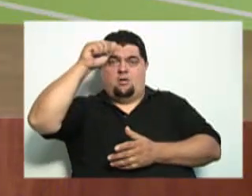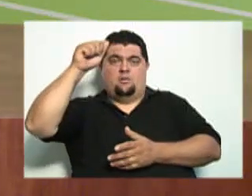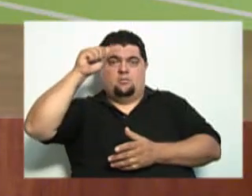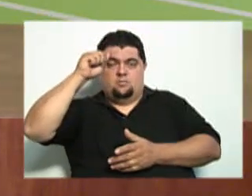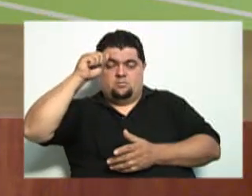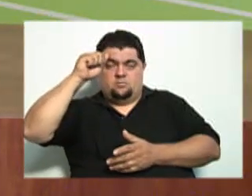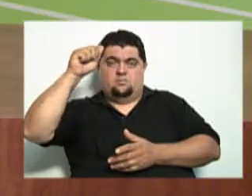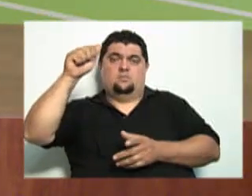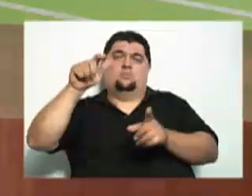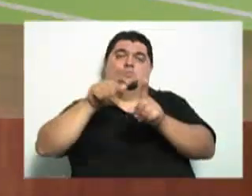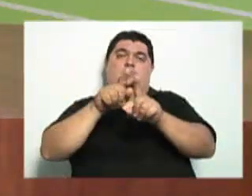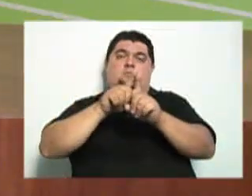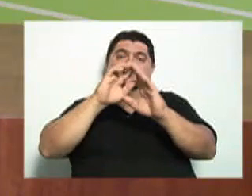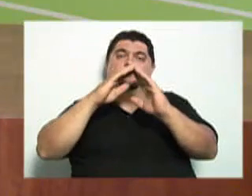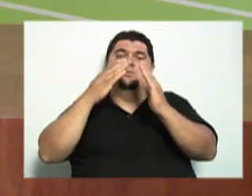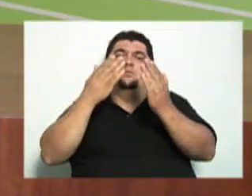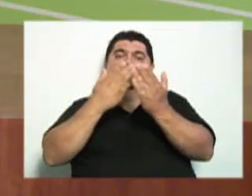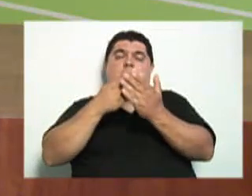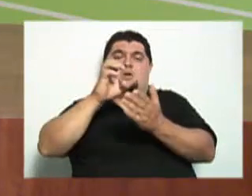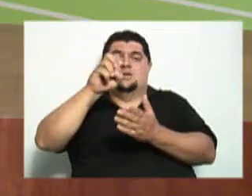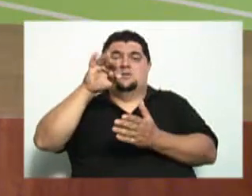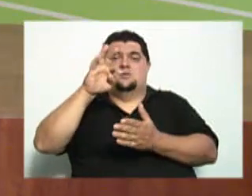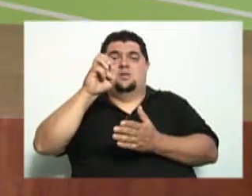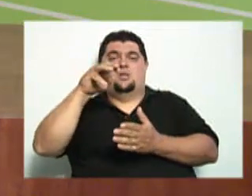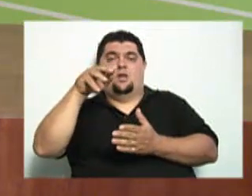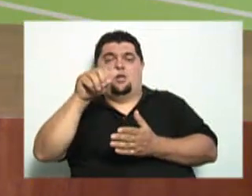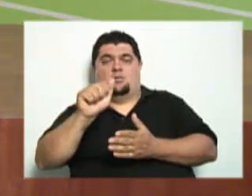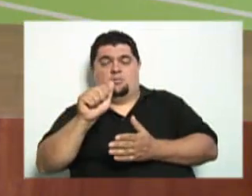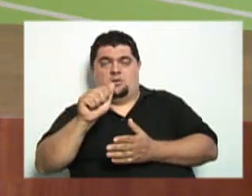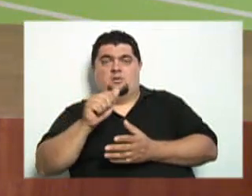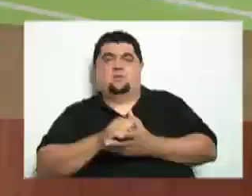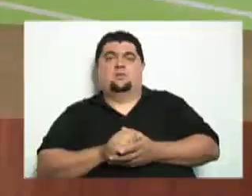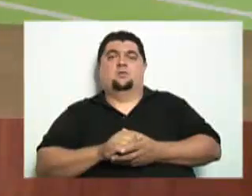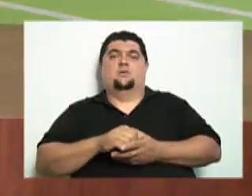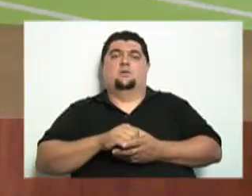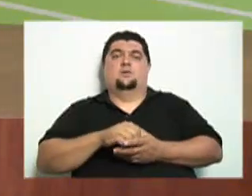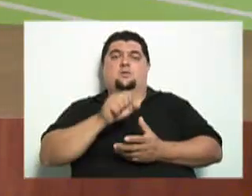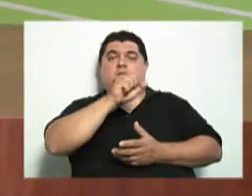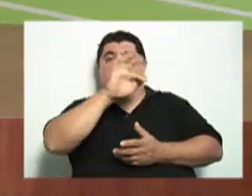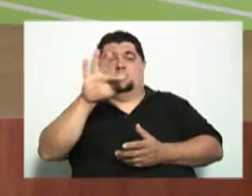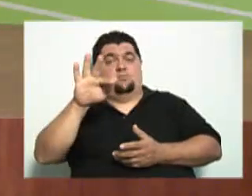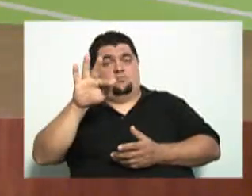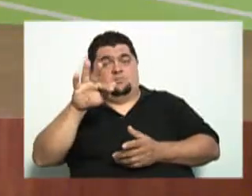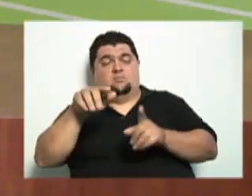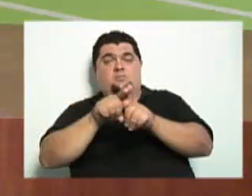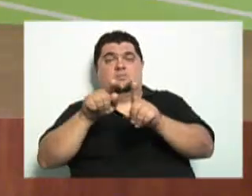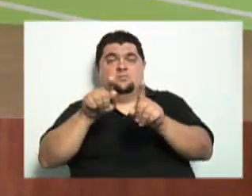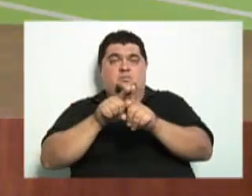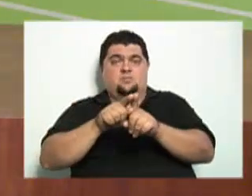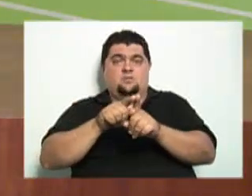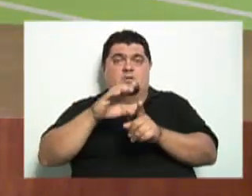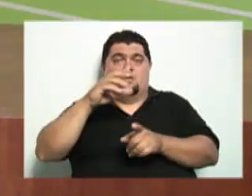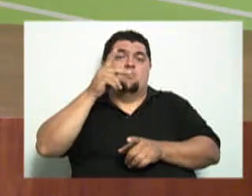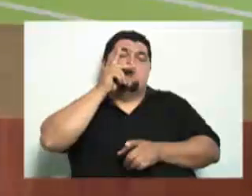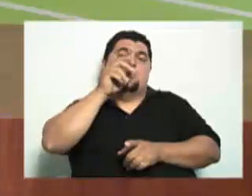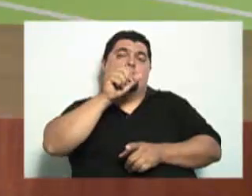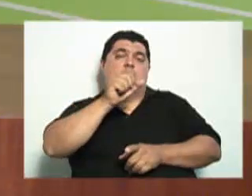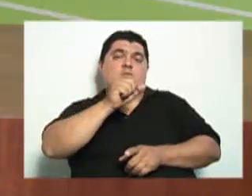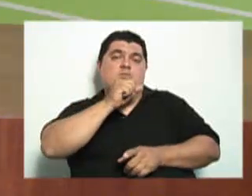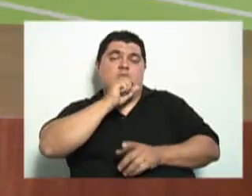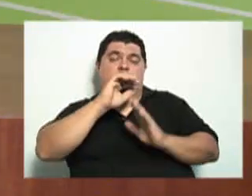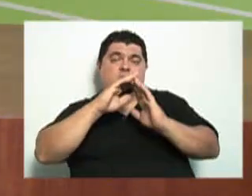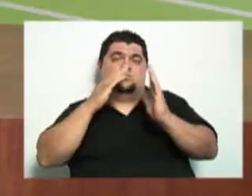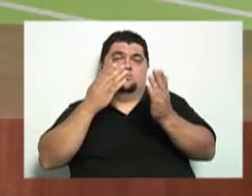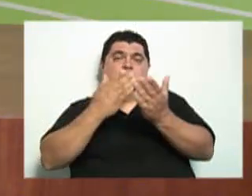Jaime Peixoto de Alencar, Extrema, Primavera, em São Francisco, Escola César Freitas Cassol, em Porto Velho, Escola